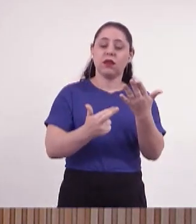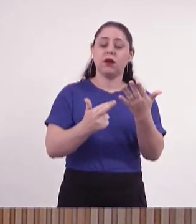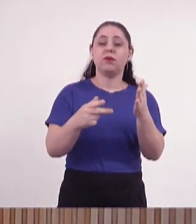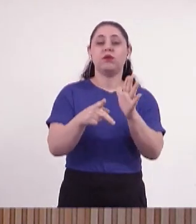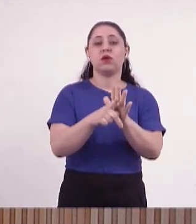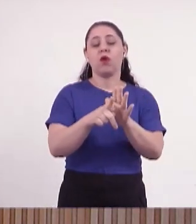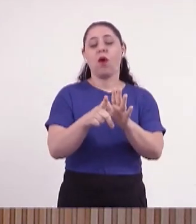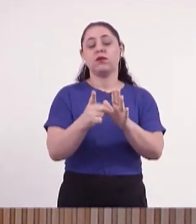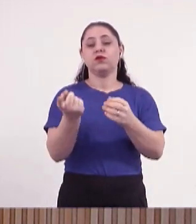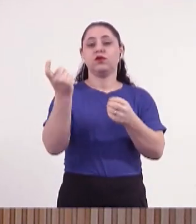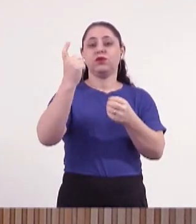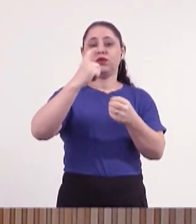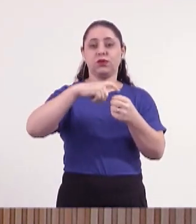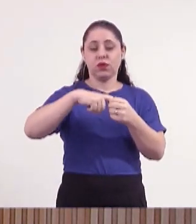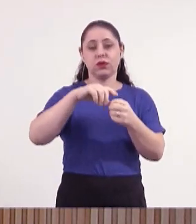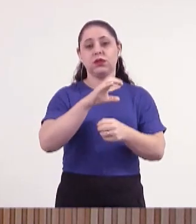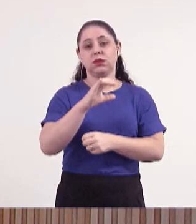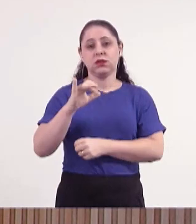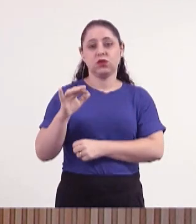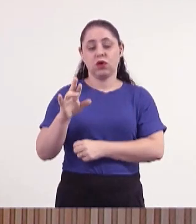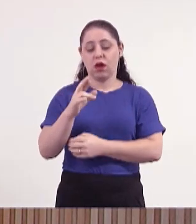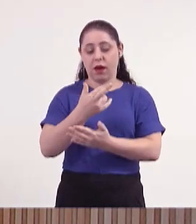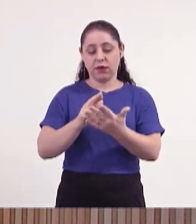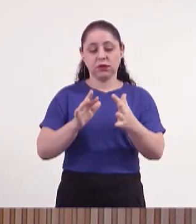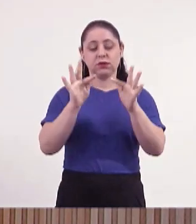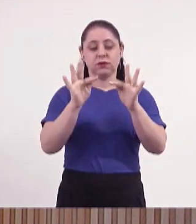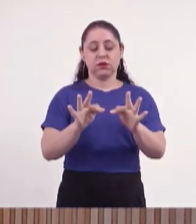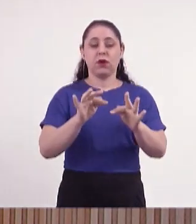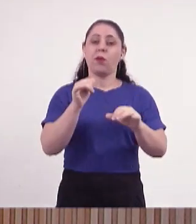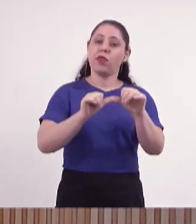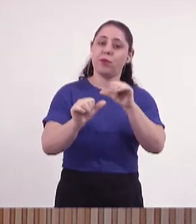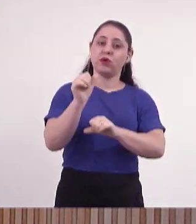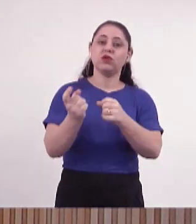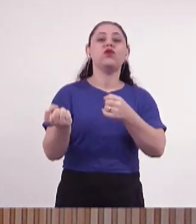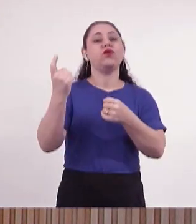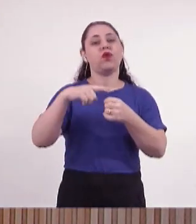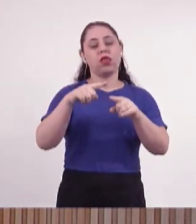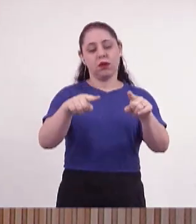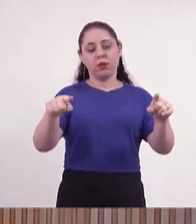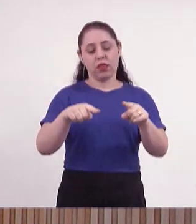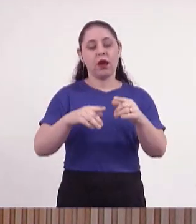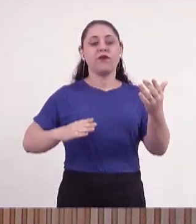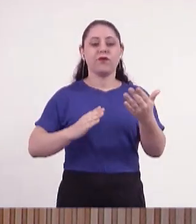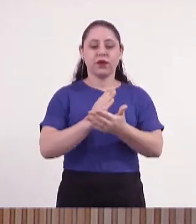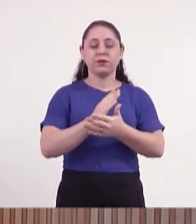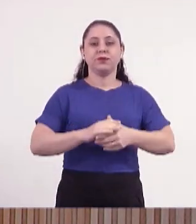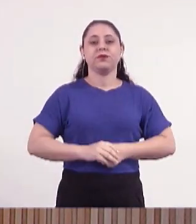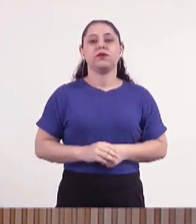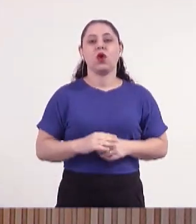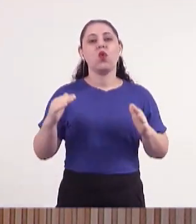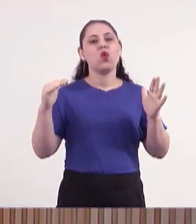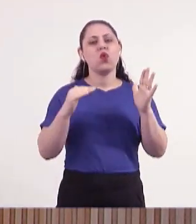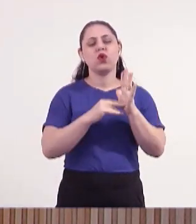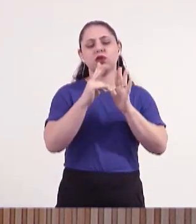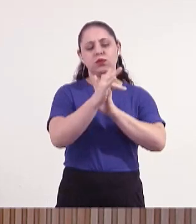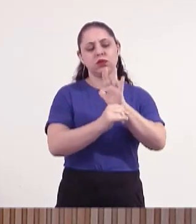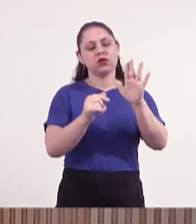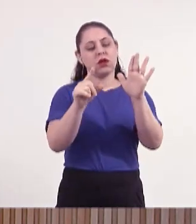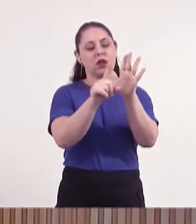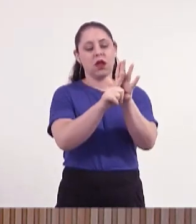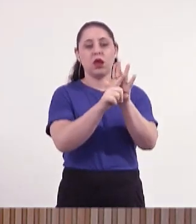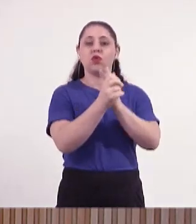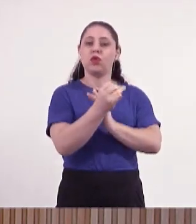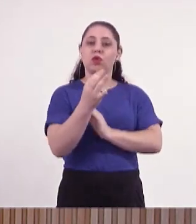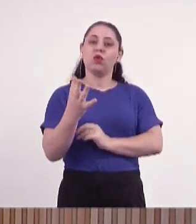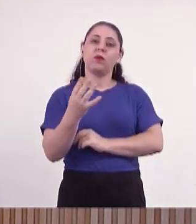análise, volta para a CCJR para elaborar a redação final, para mais uma vez voltar para o plenário. Vamos para o último item da pauta de hoje,